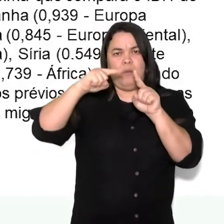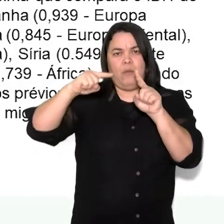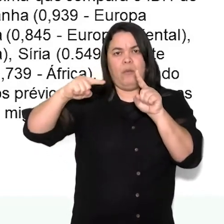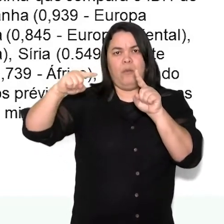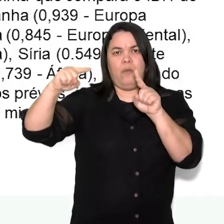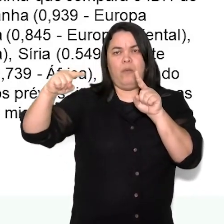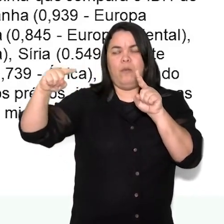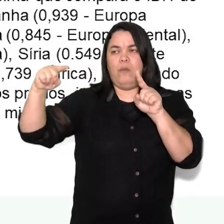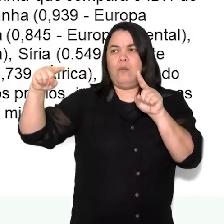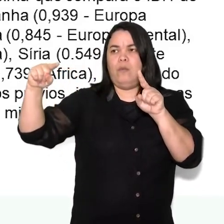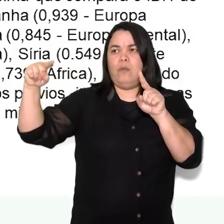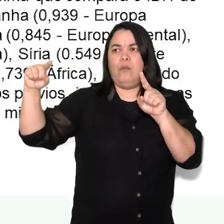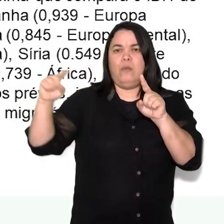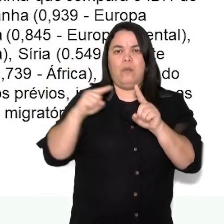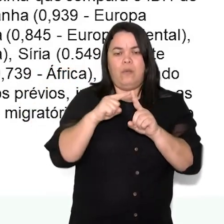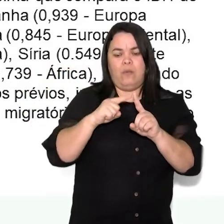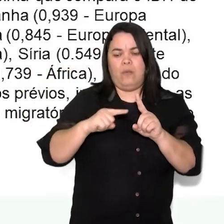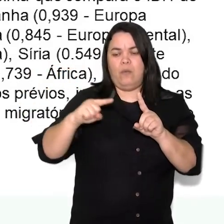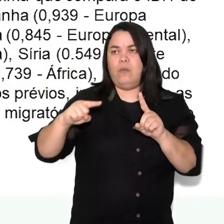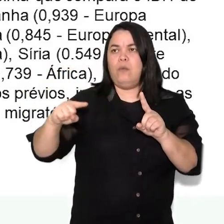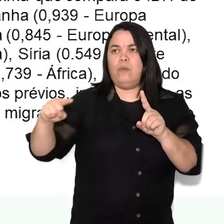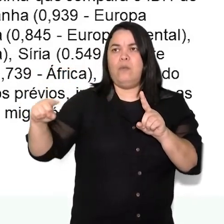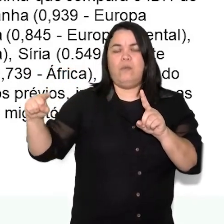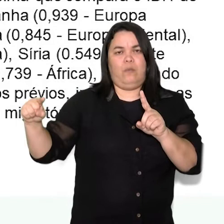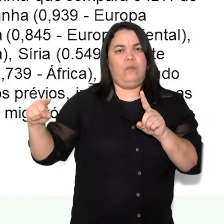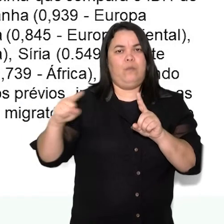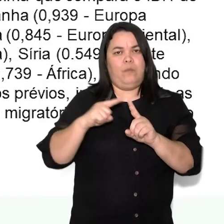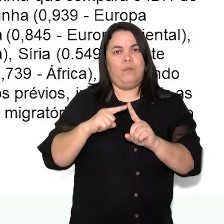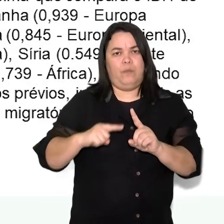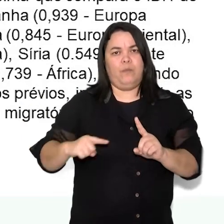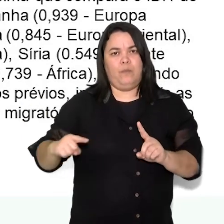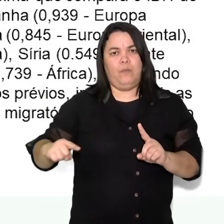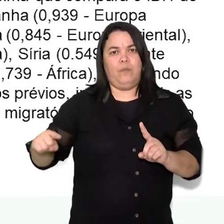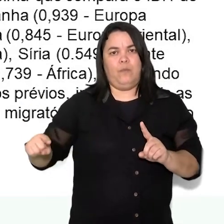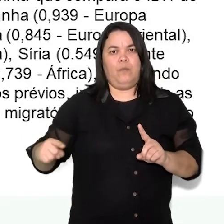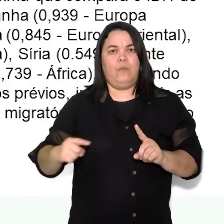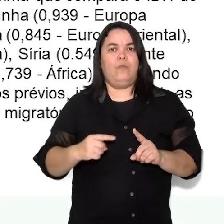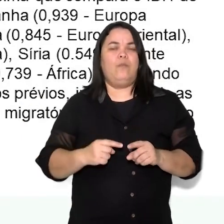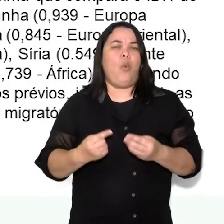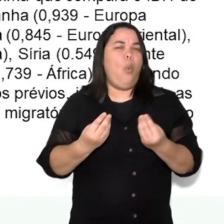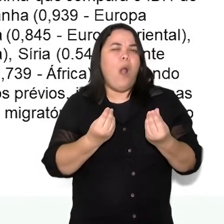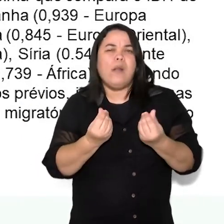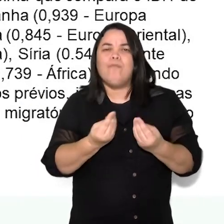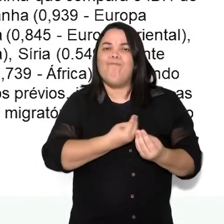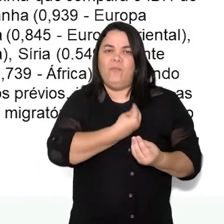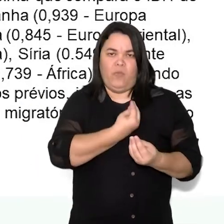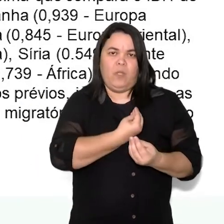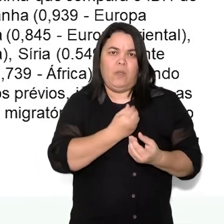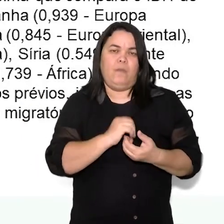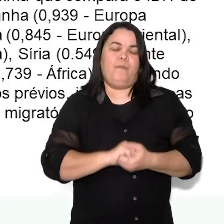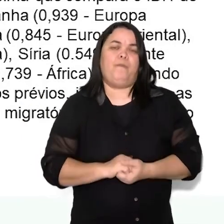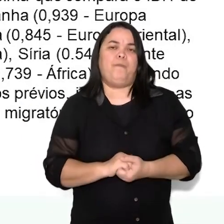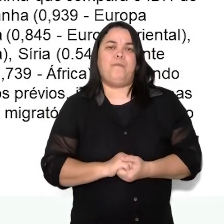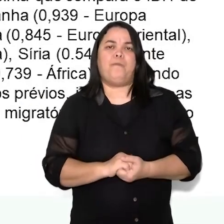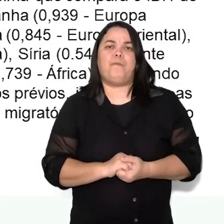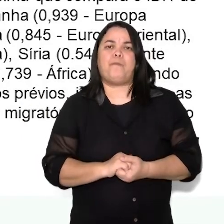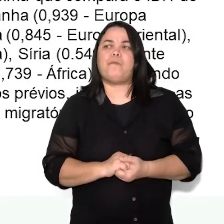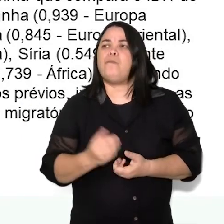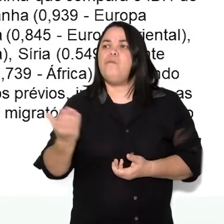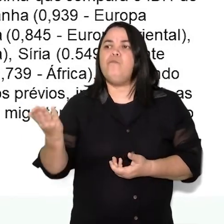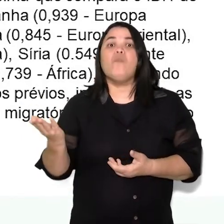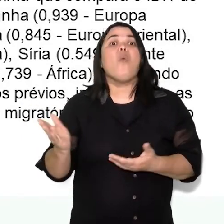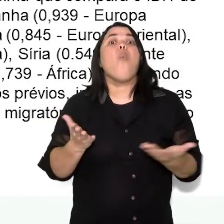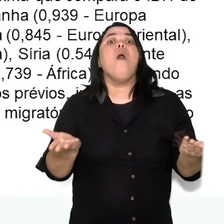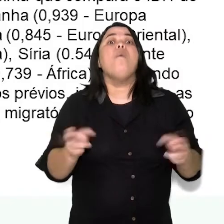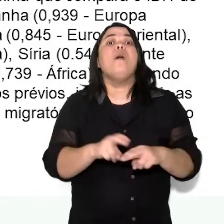Líbia 0,7, Tunísia também na África 0,7. Certo? E trazendo seus conhecimentos prévios, indique quais razões